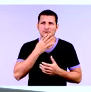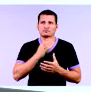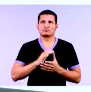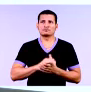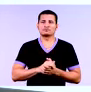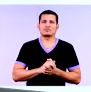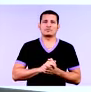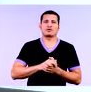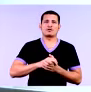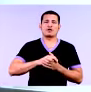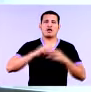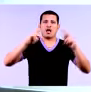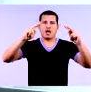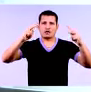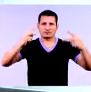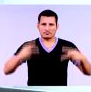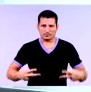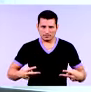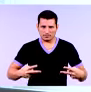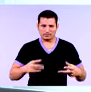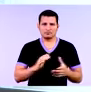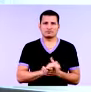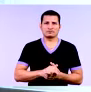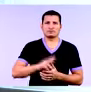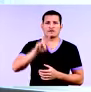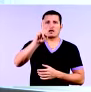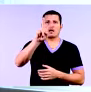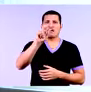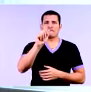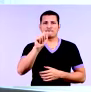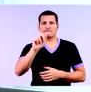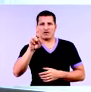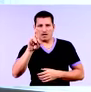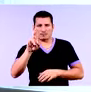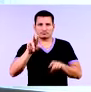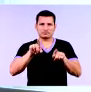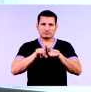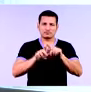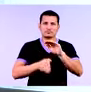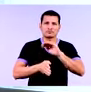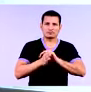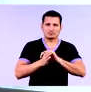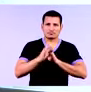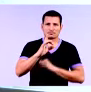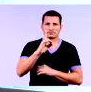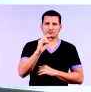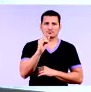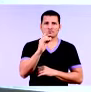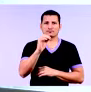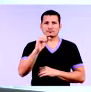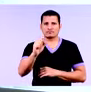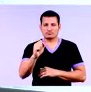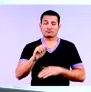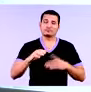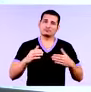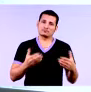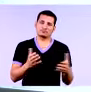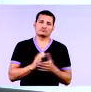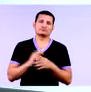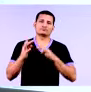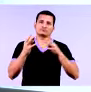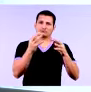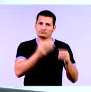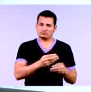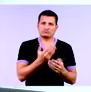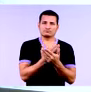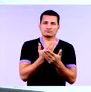HTML, relacionado às variáveis, a entrada de dados, enfim, tudo que nós vimos nas duas